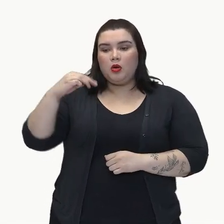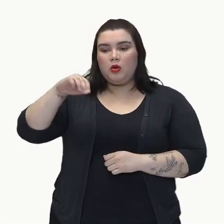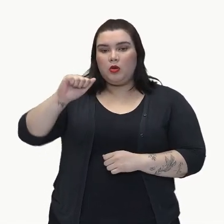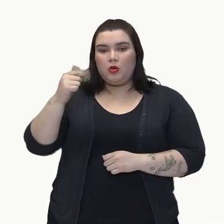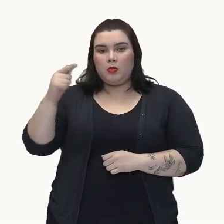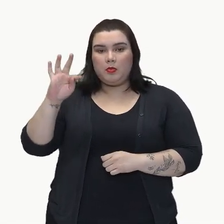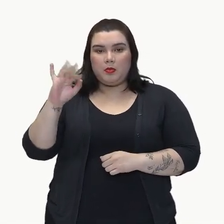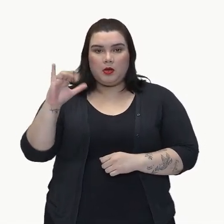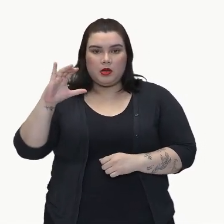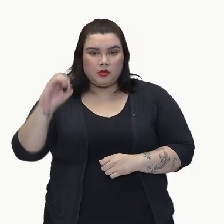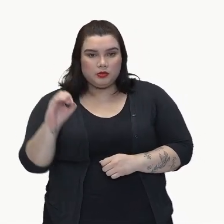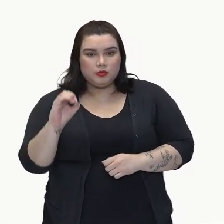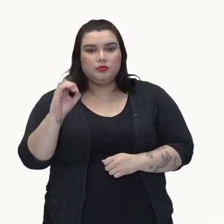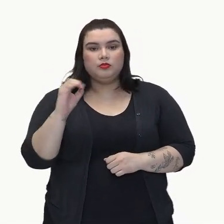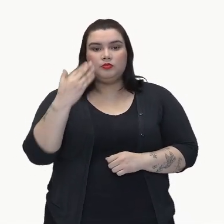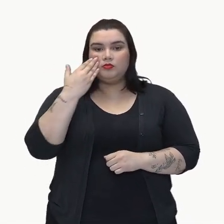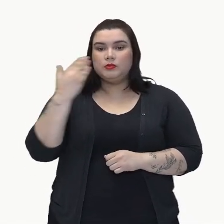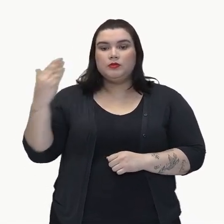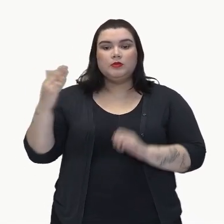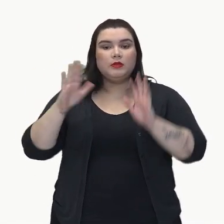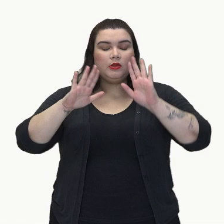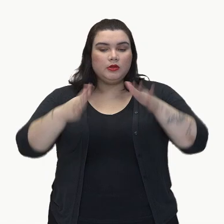já está